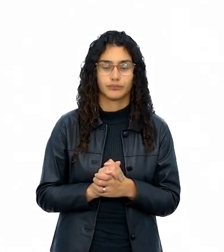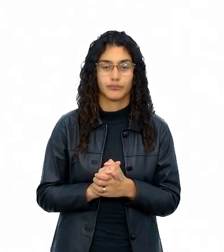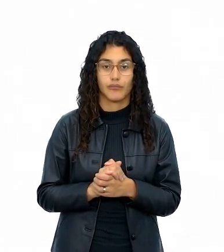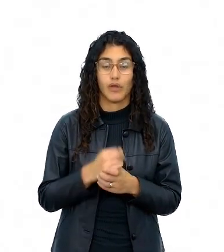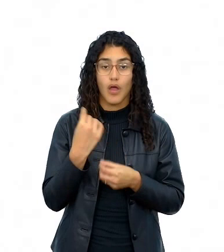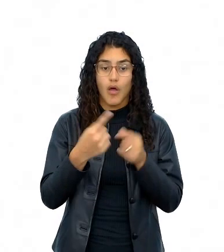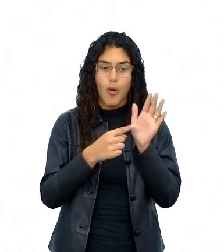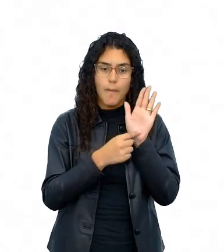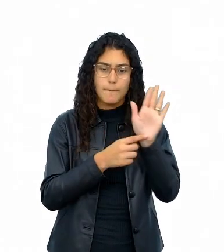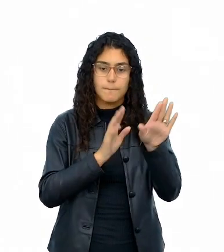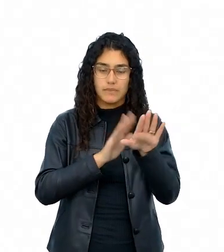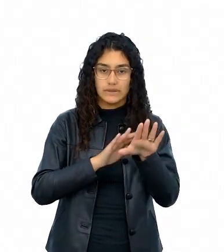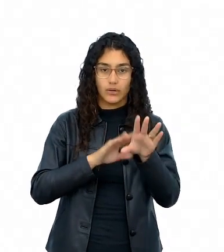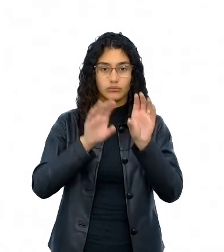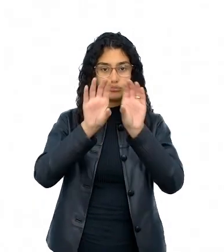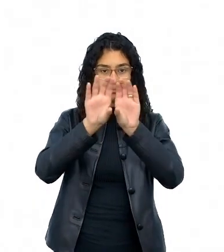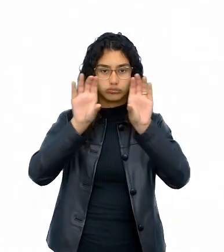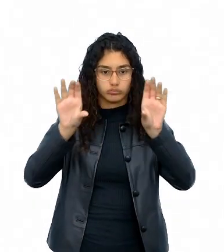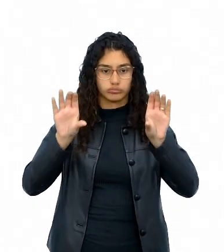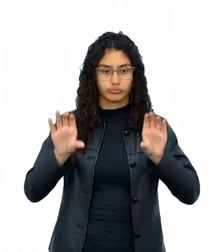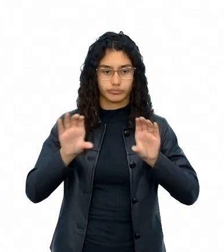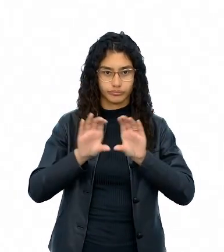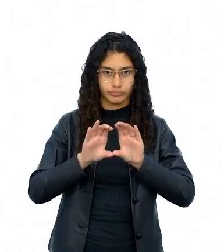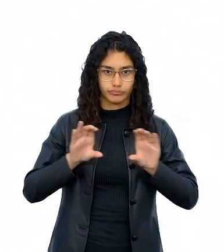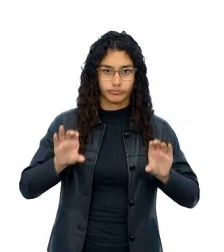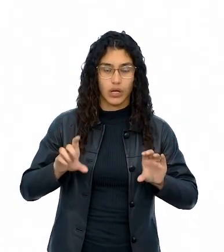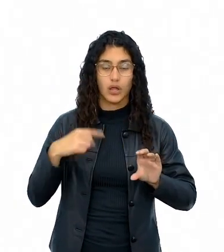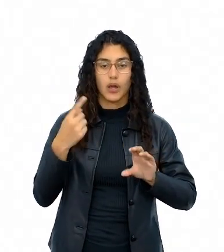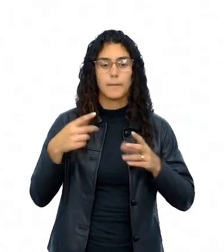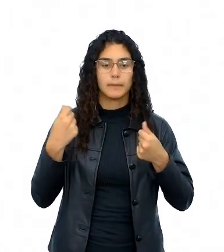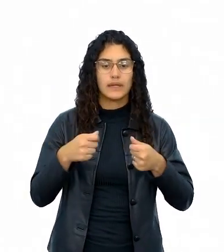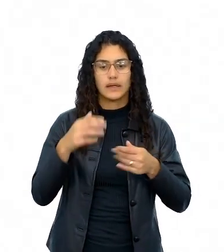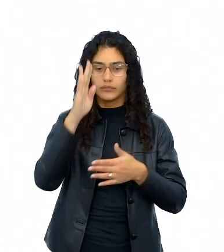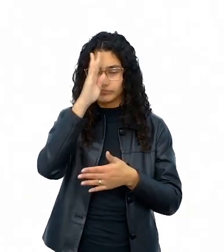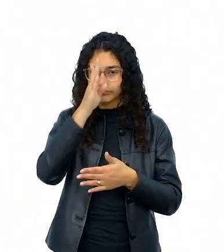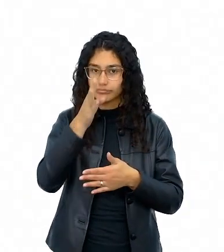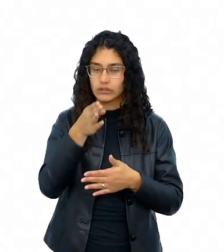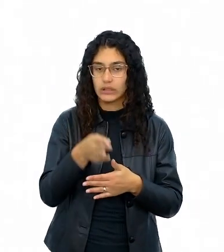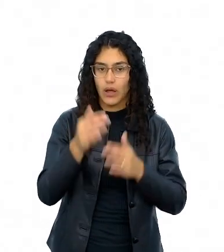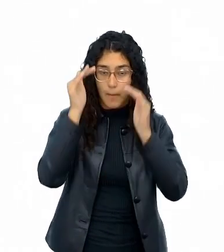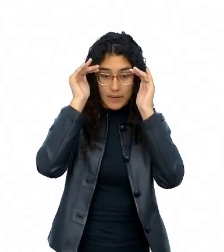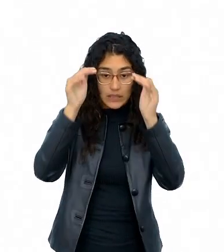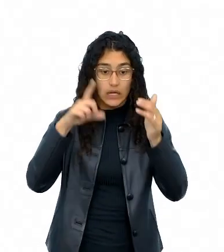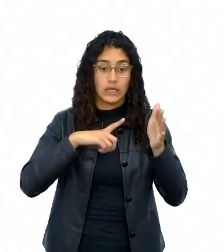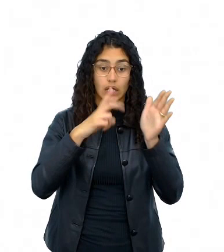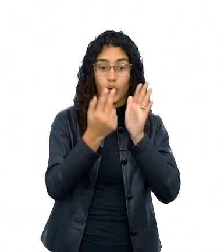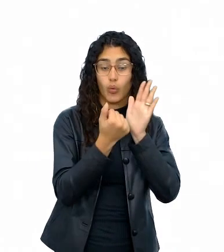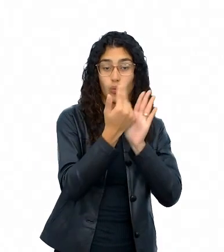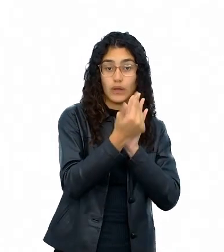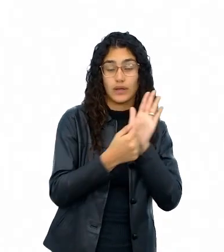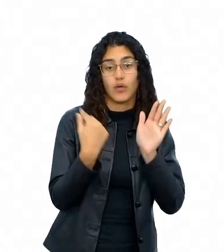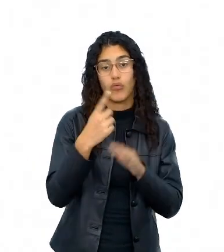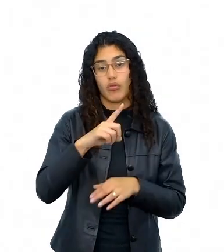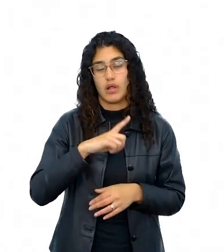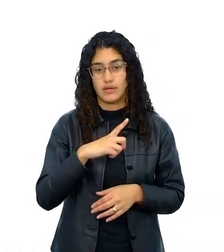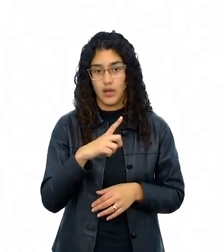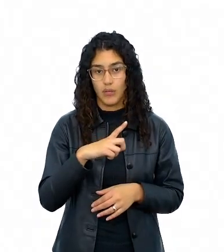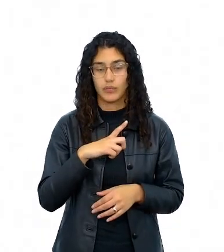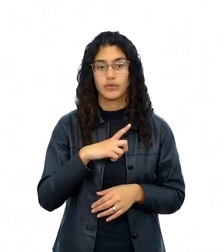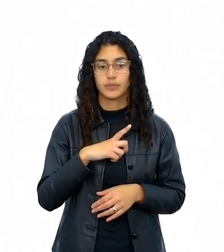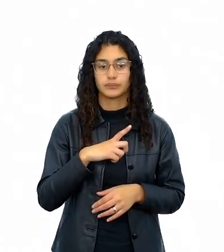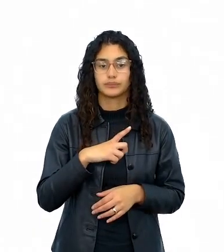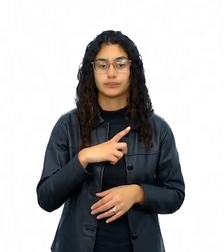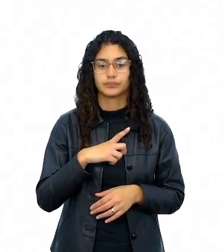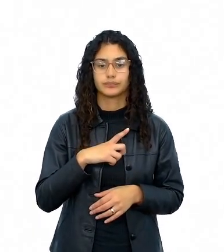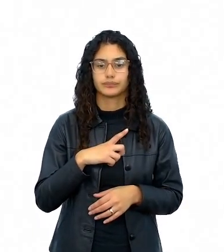quando eu vou montar o fluxograma, né, a gente tem que obedecer aquelas figuras que nós temos, né?